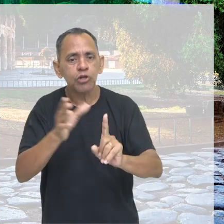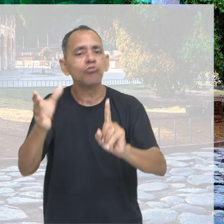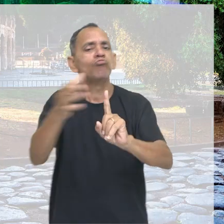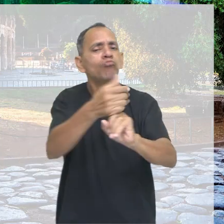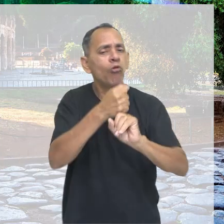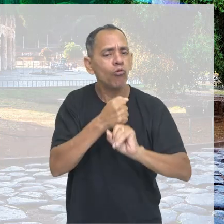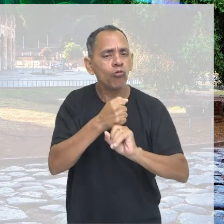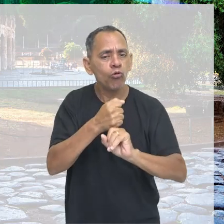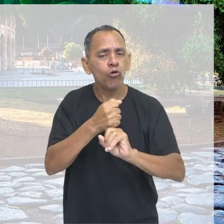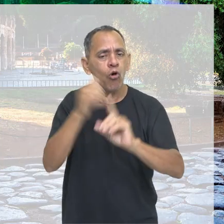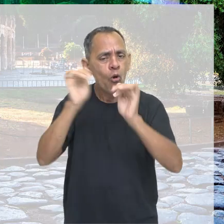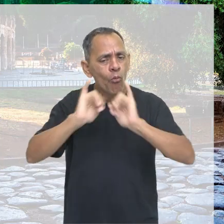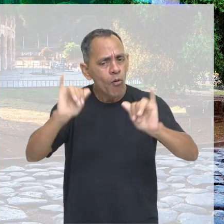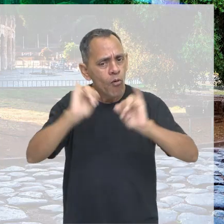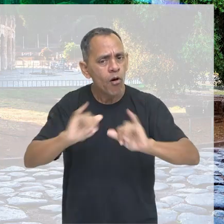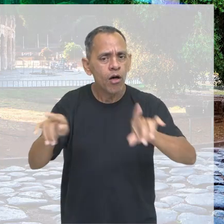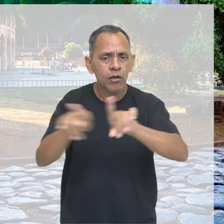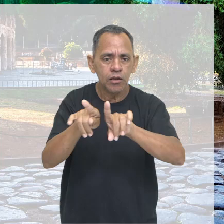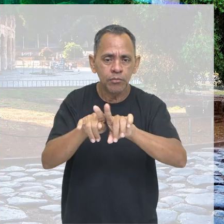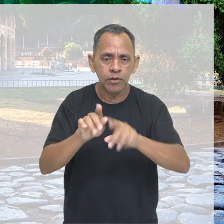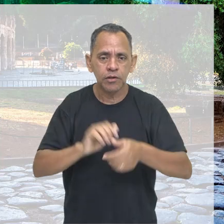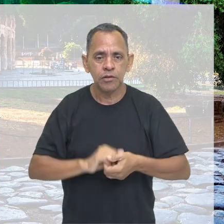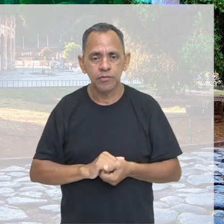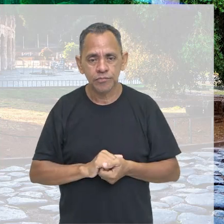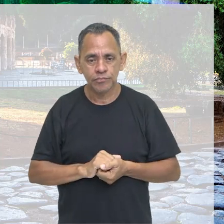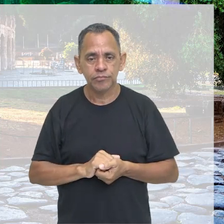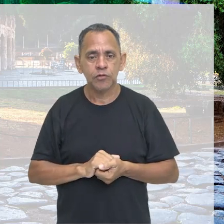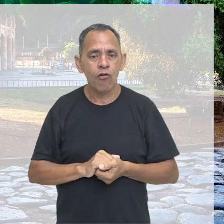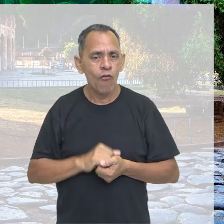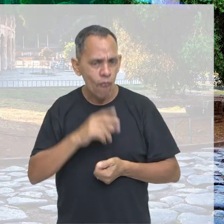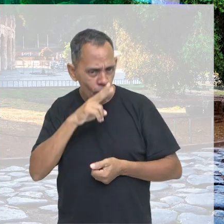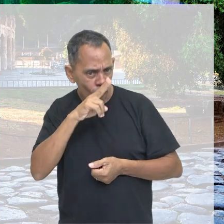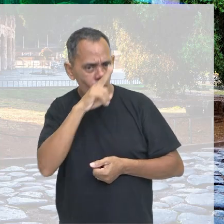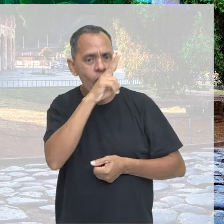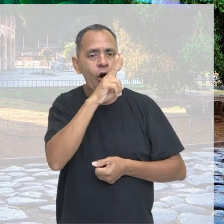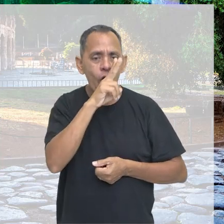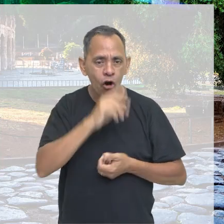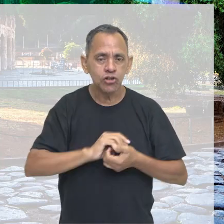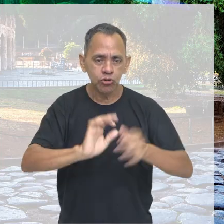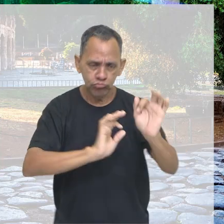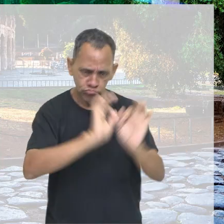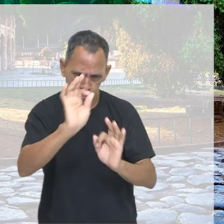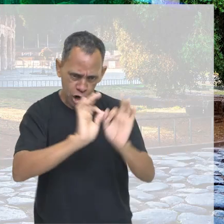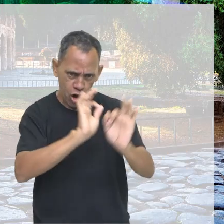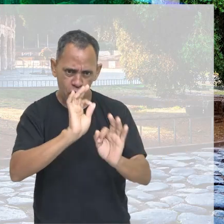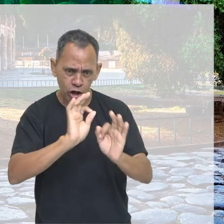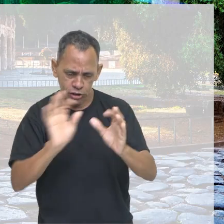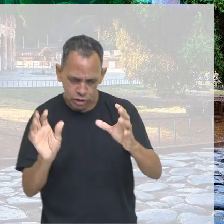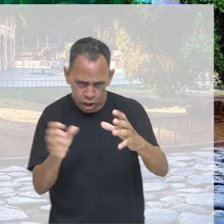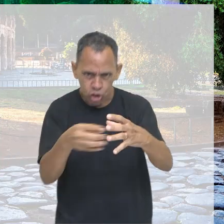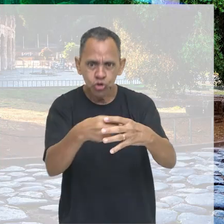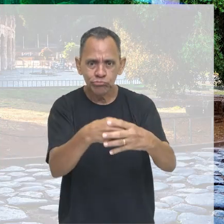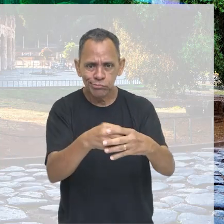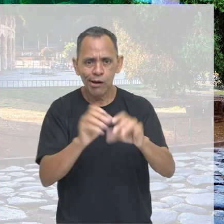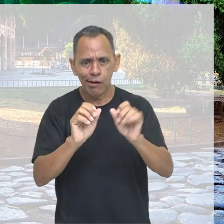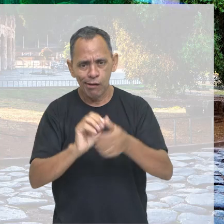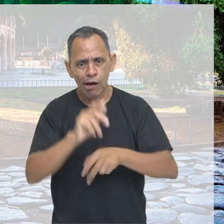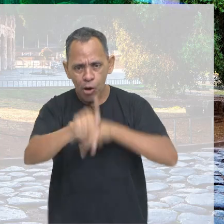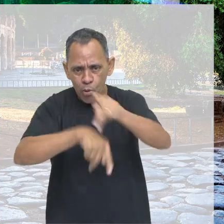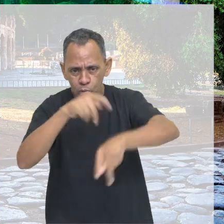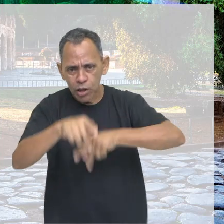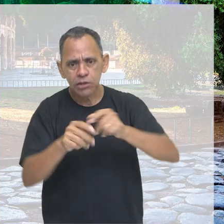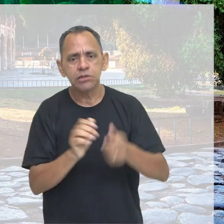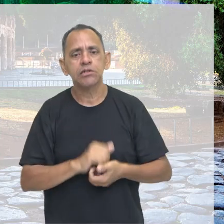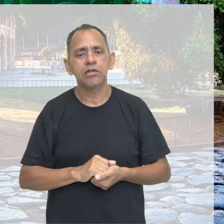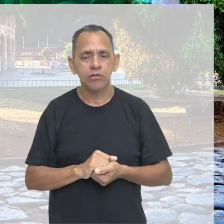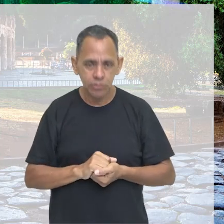fascista, em que haverá uma propaganda intensa para mobilizar a população, prometendo restaurar a ordem,